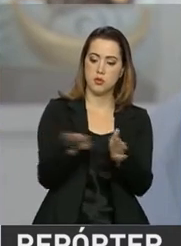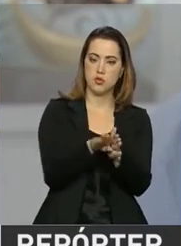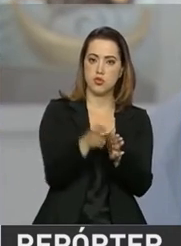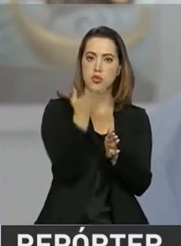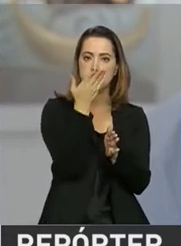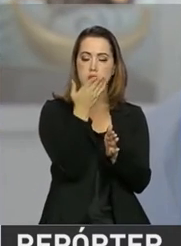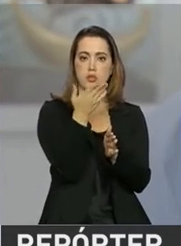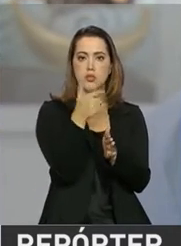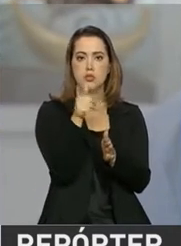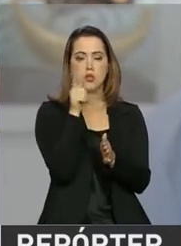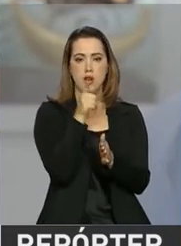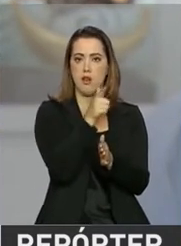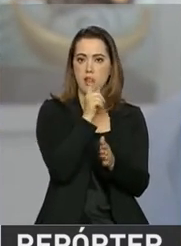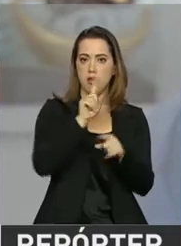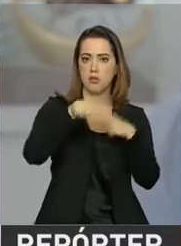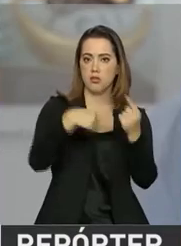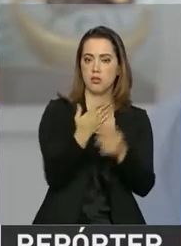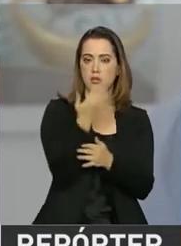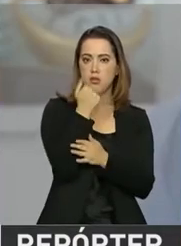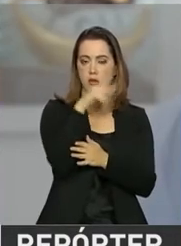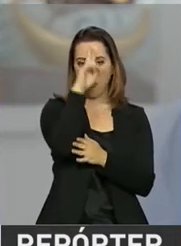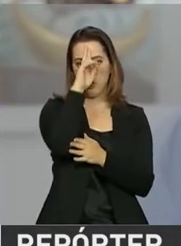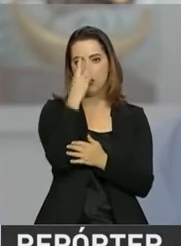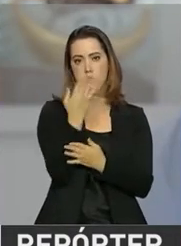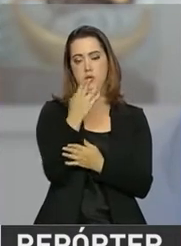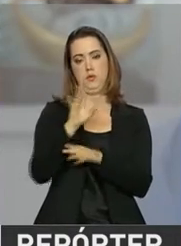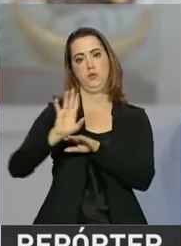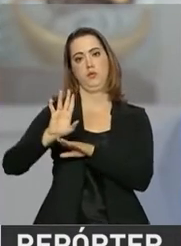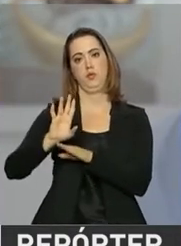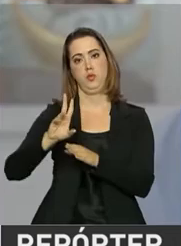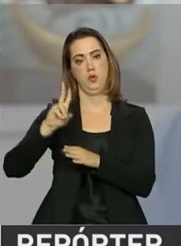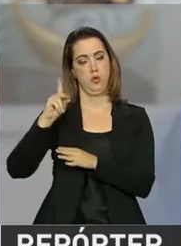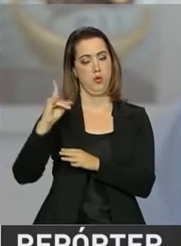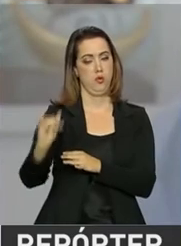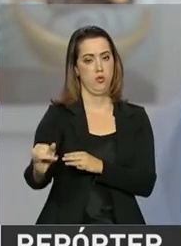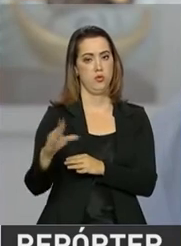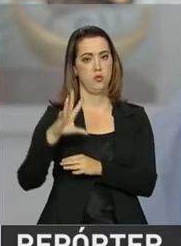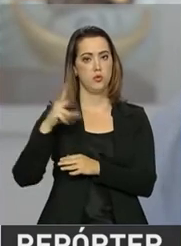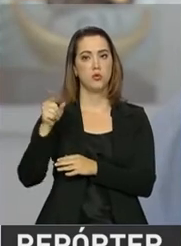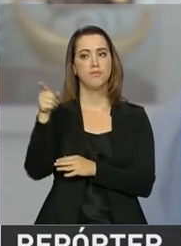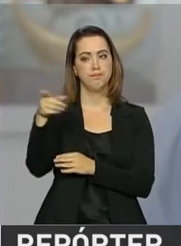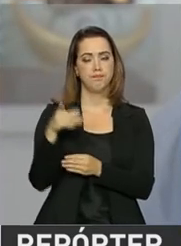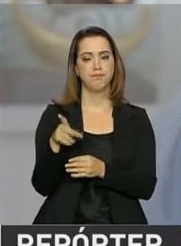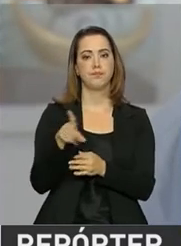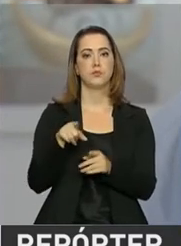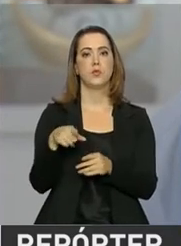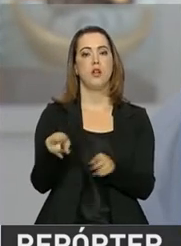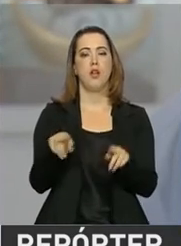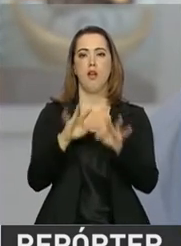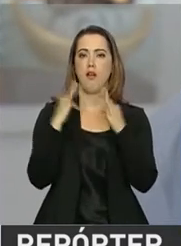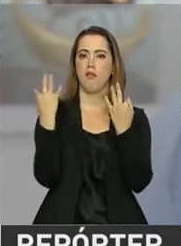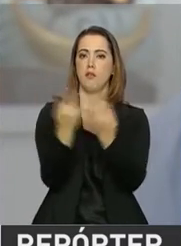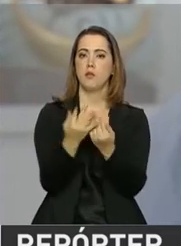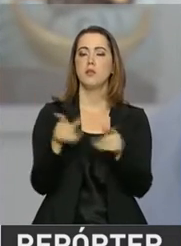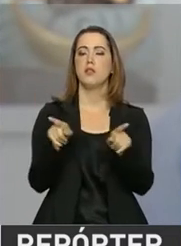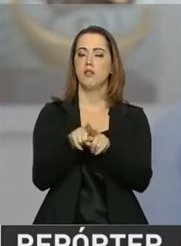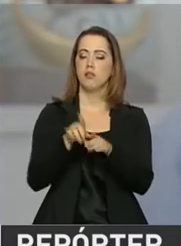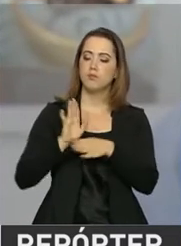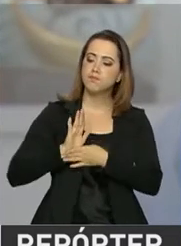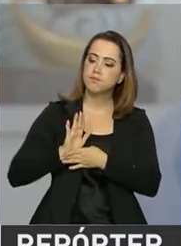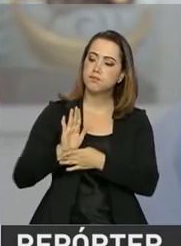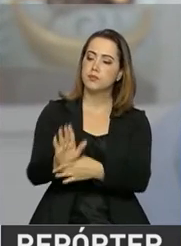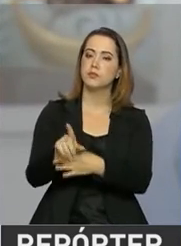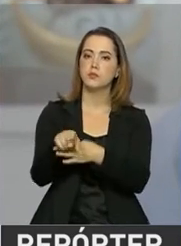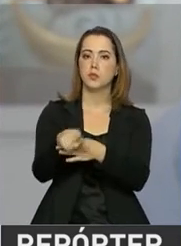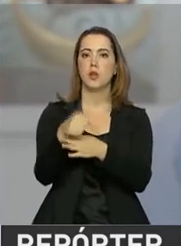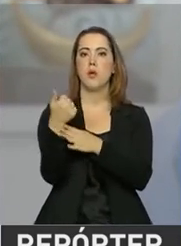um almoço. E passam o dia todo lá. E as famílias dessas crianças também são assistidas indiretamente. Então nós temos aproximadamente